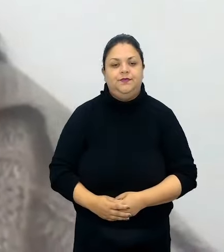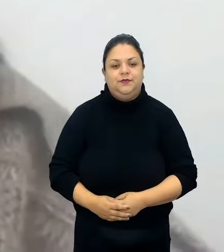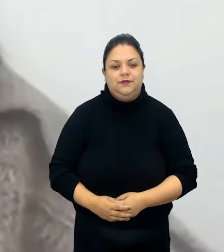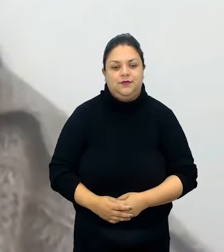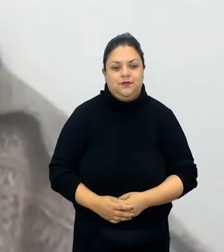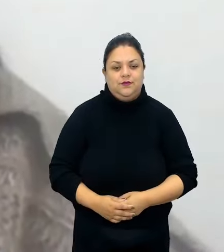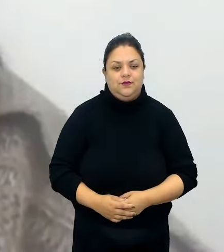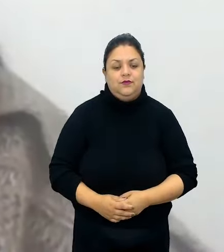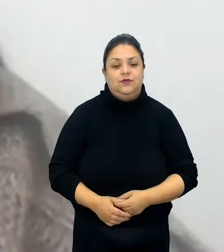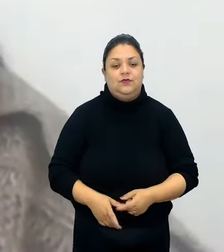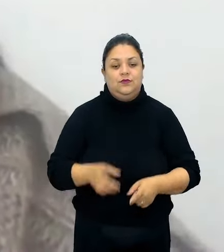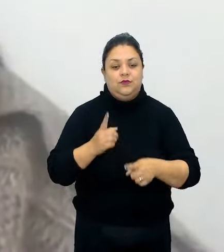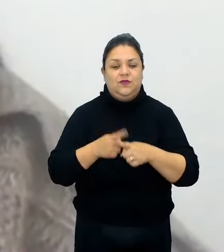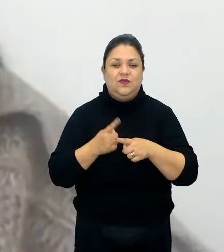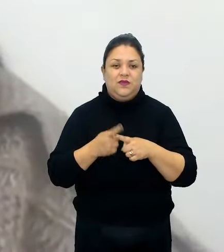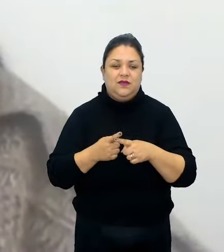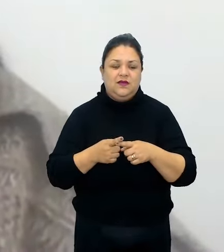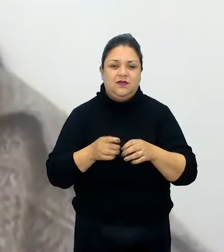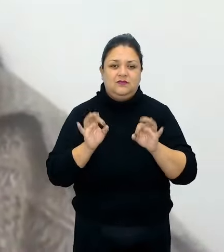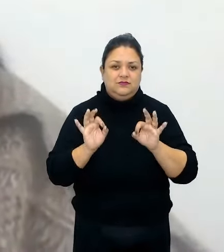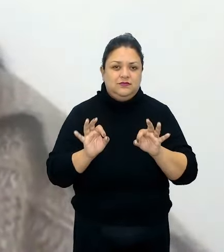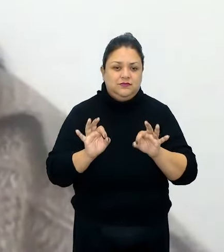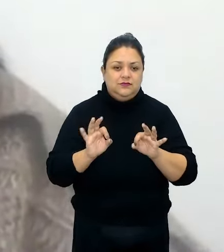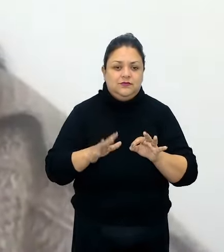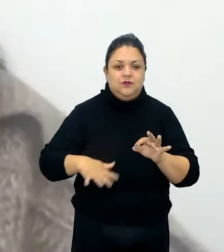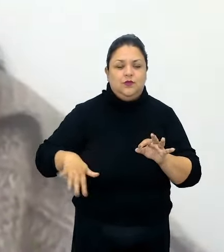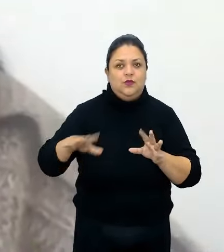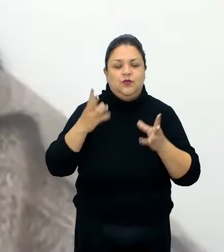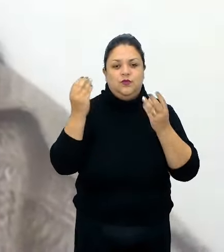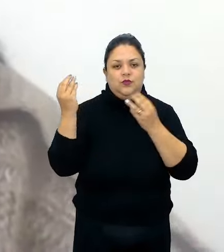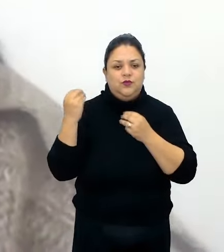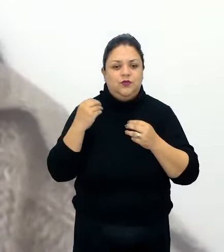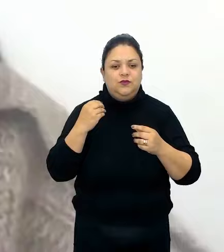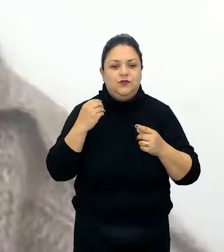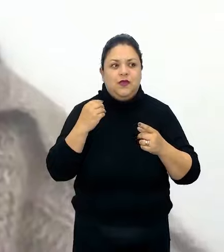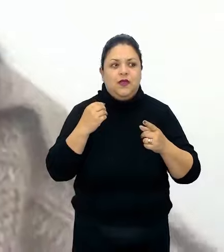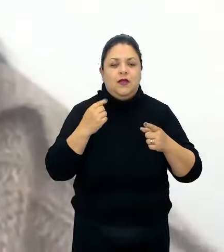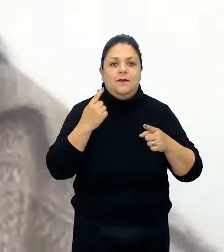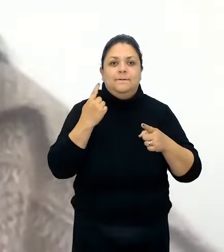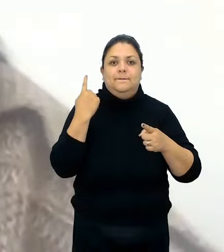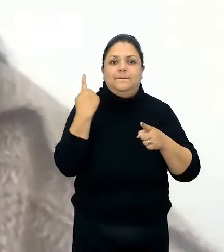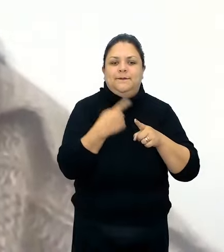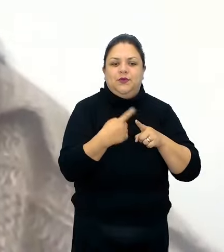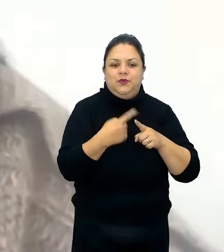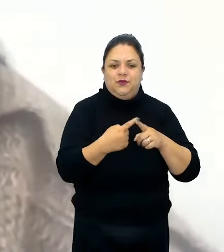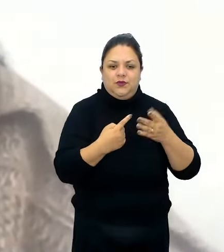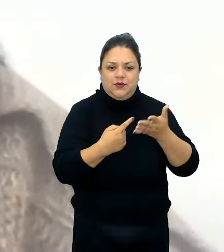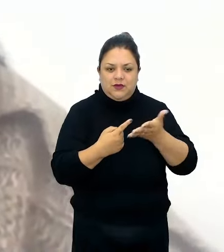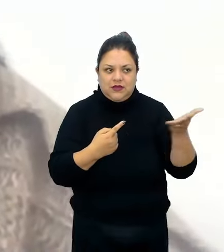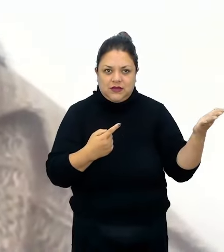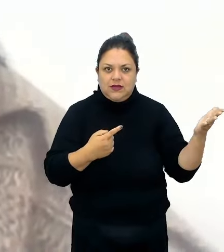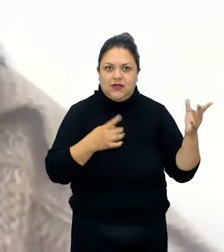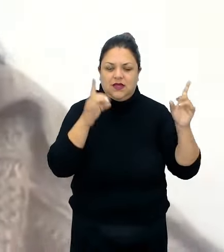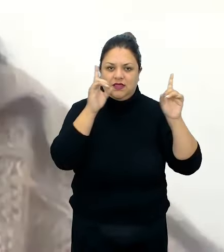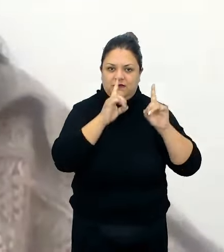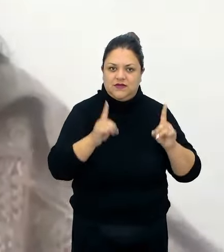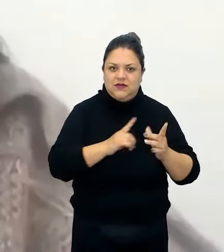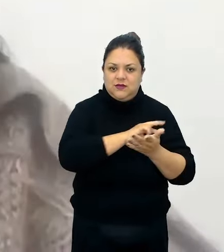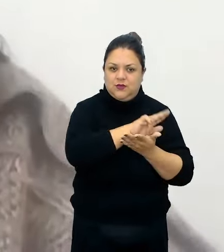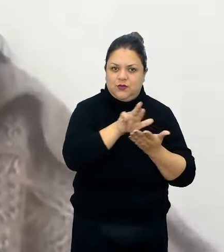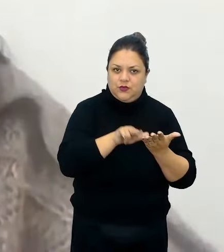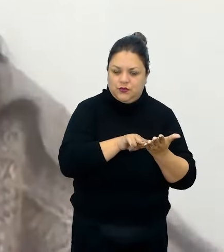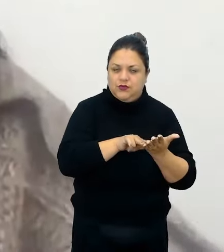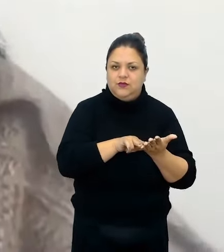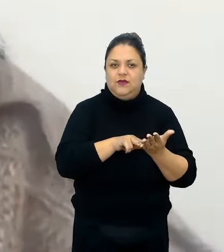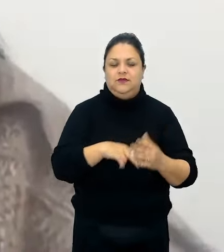é decorrente de muitas questões que envolvem, né, as causas, né, da deficiência múltipla